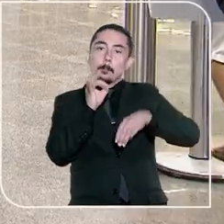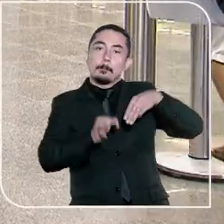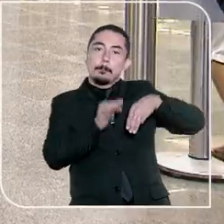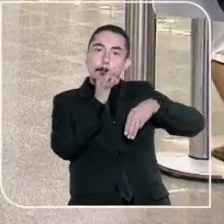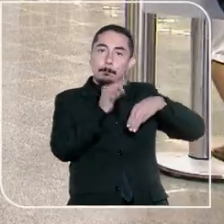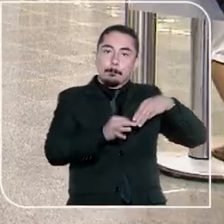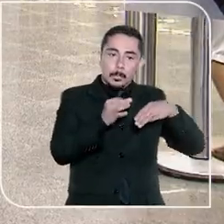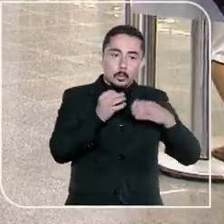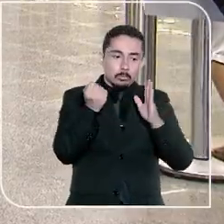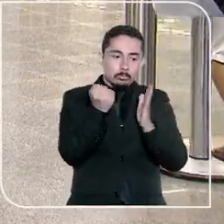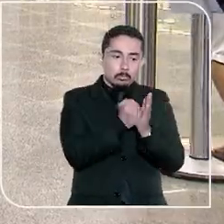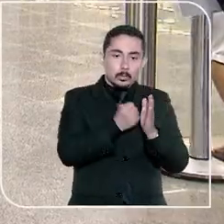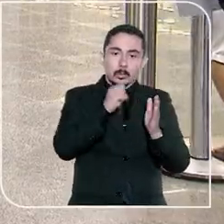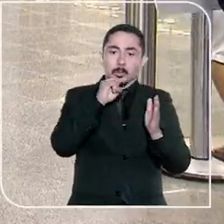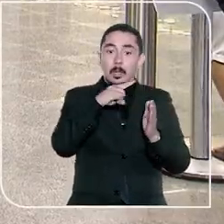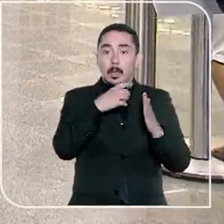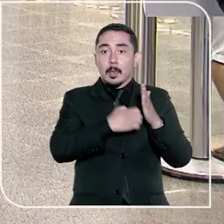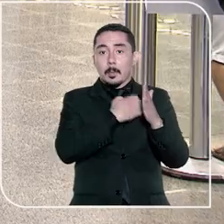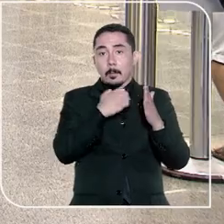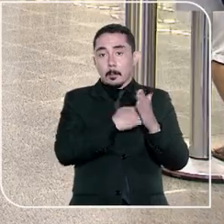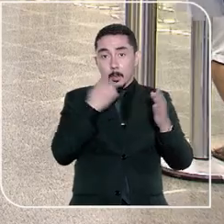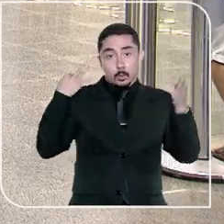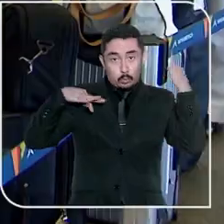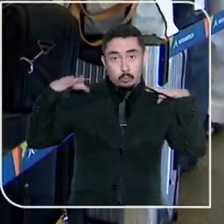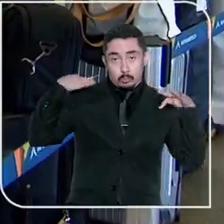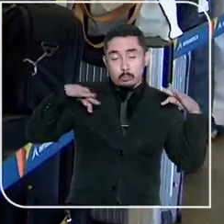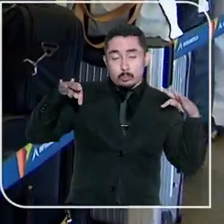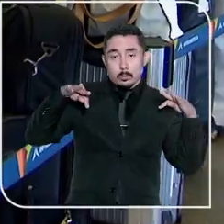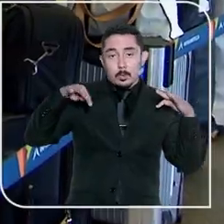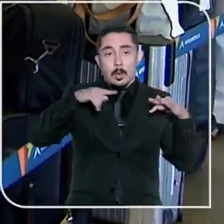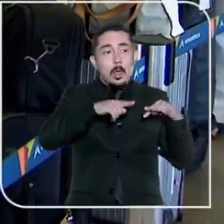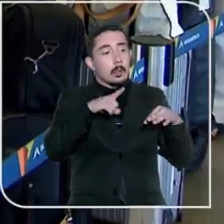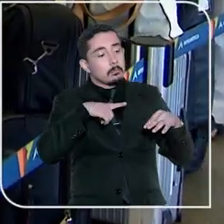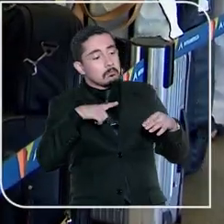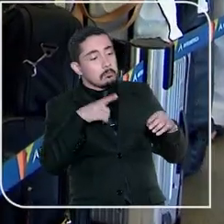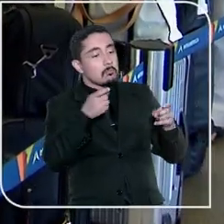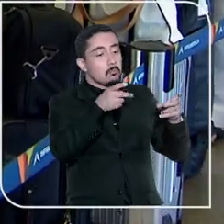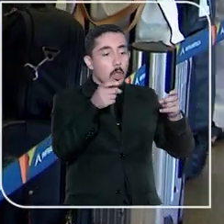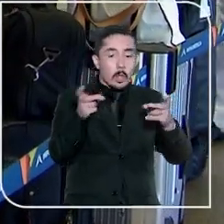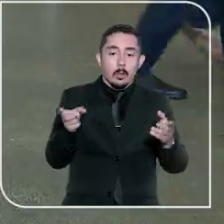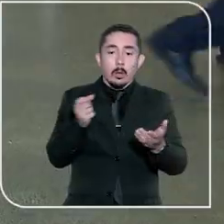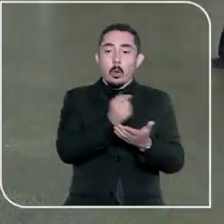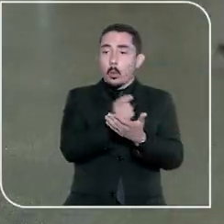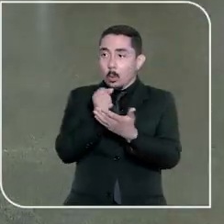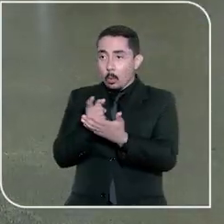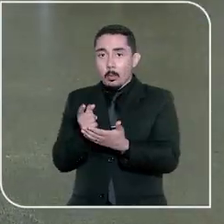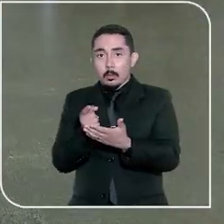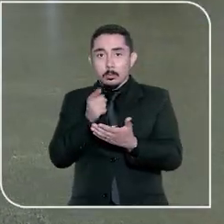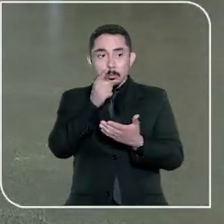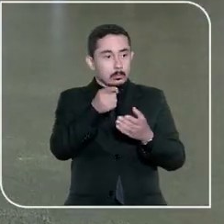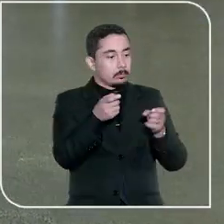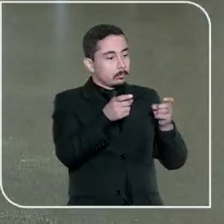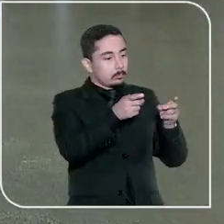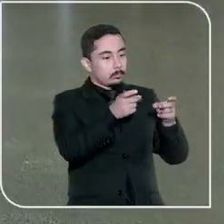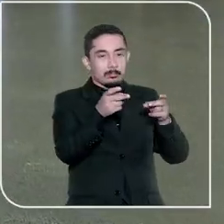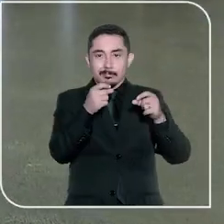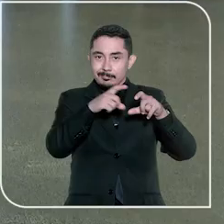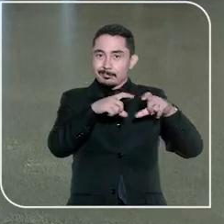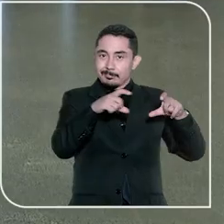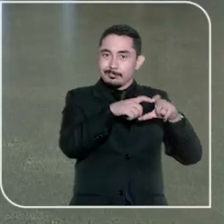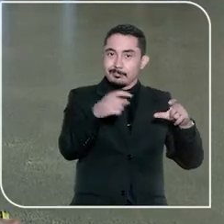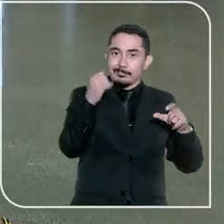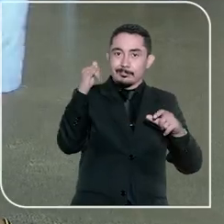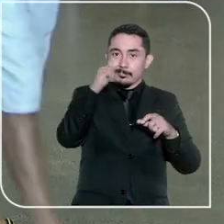fixaram entendimento ao julgar ação proposta por empresa de turismo que atua na compra e venda de milhas e que emitiu bilhetes para seus clientes